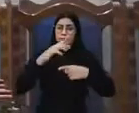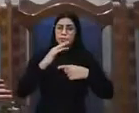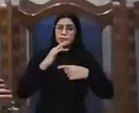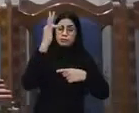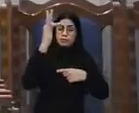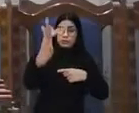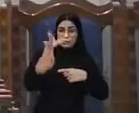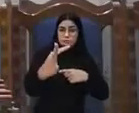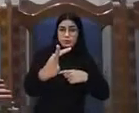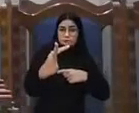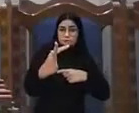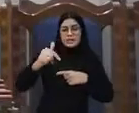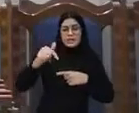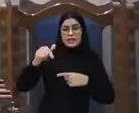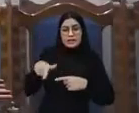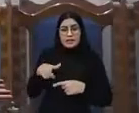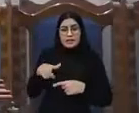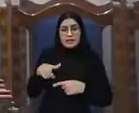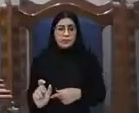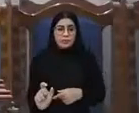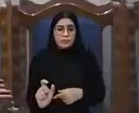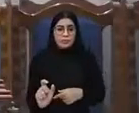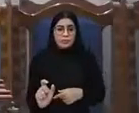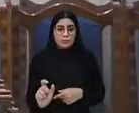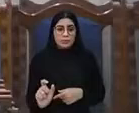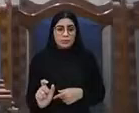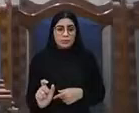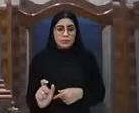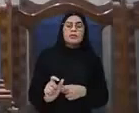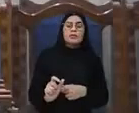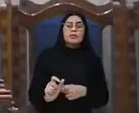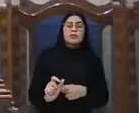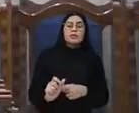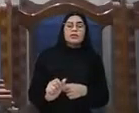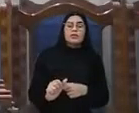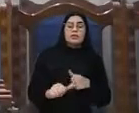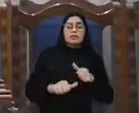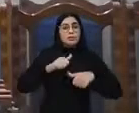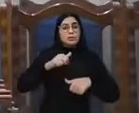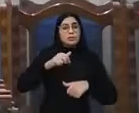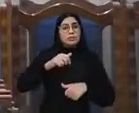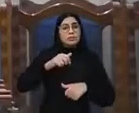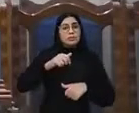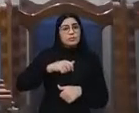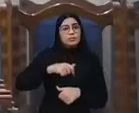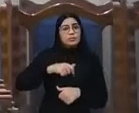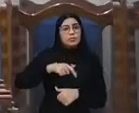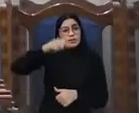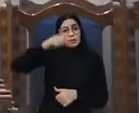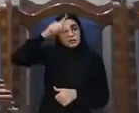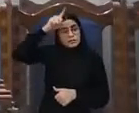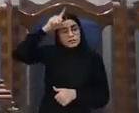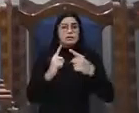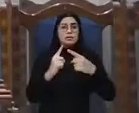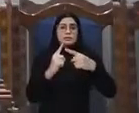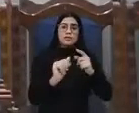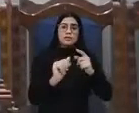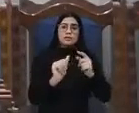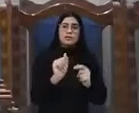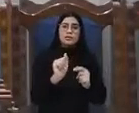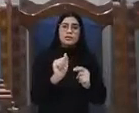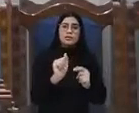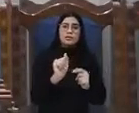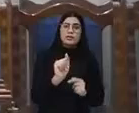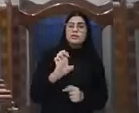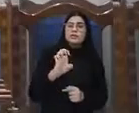pastor, presidente da igreja na capital da Grécia, que era Atenas. Não dá para a gente dar um bocado